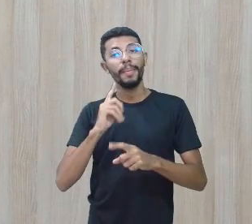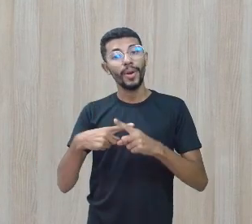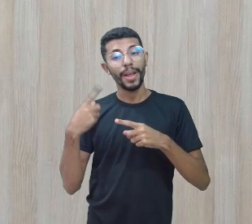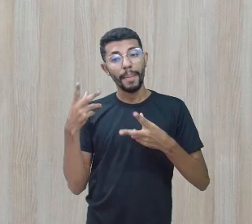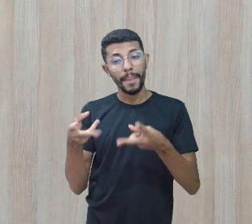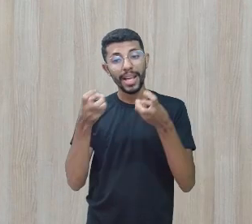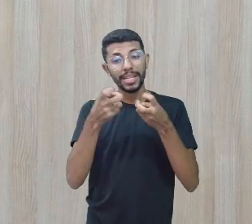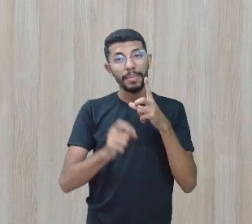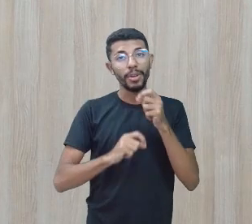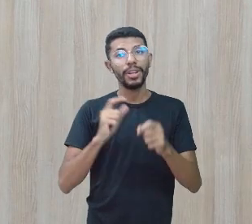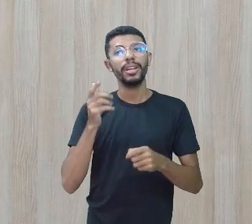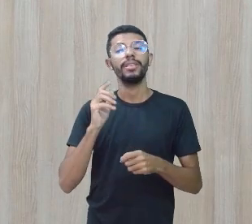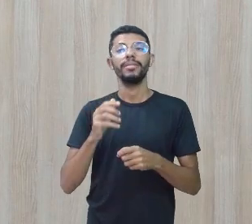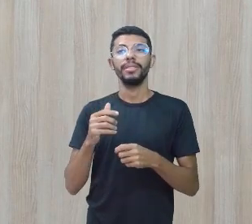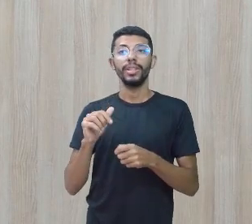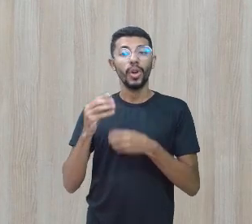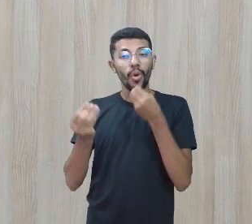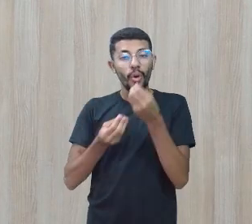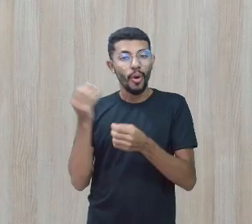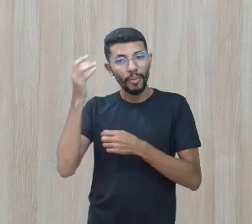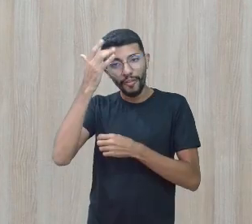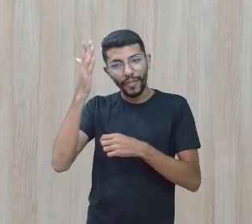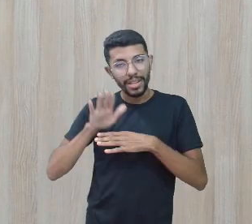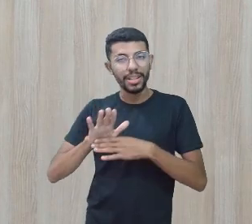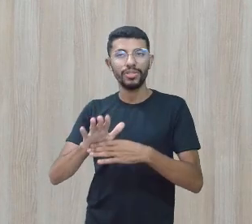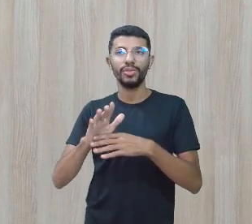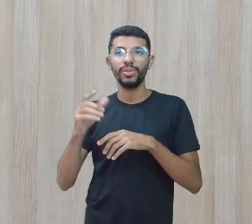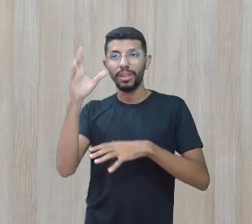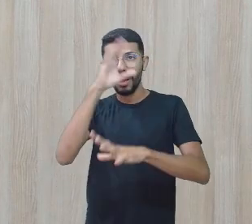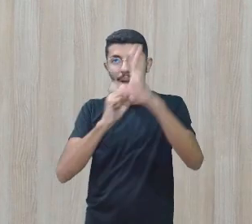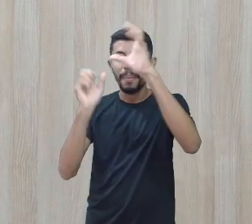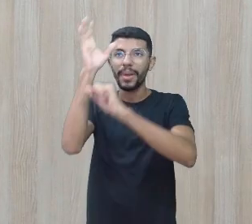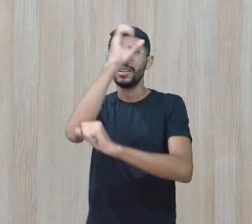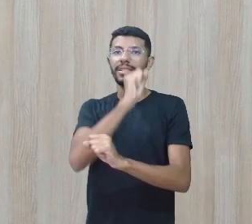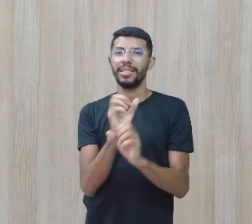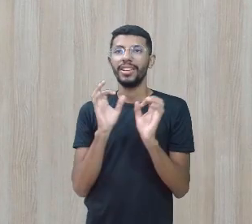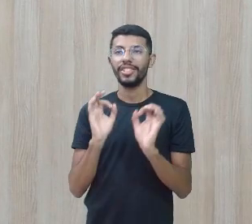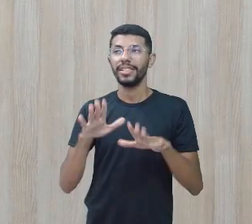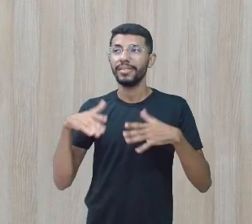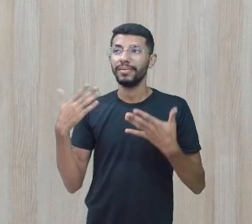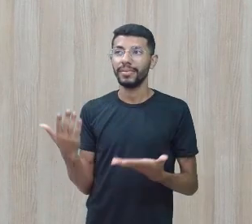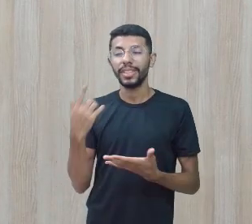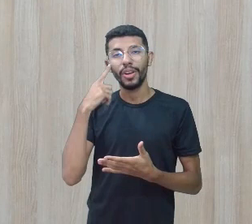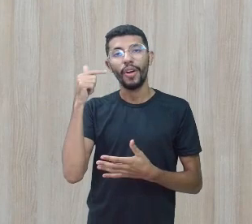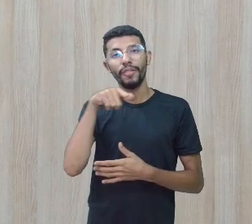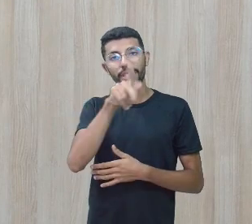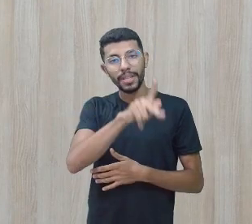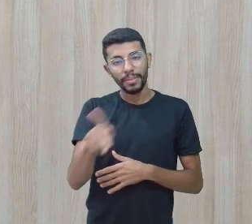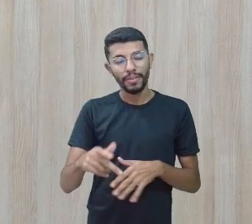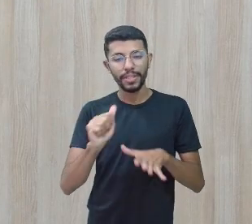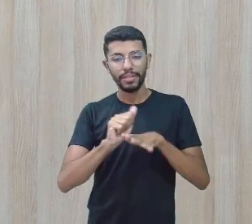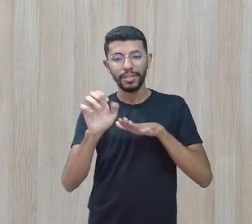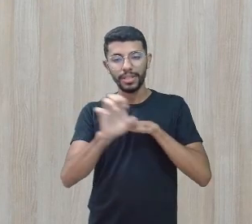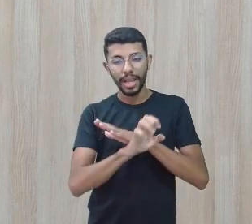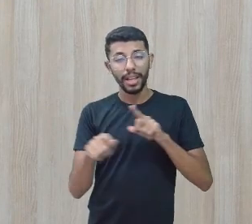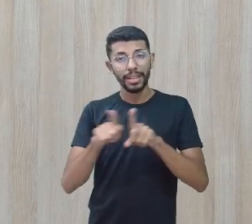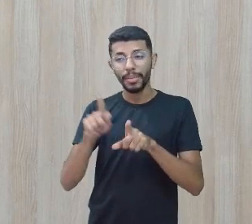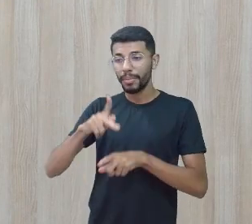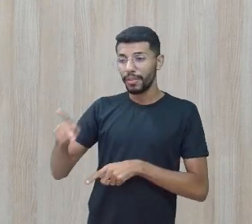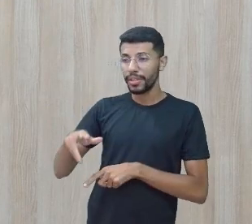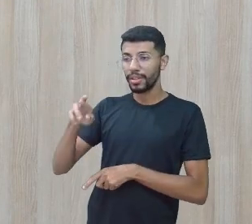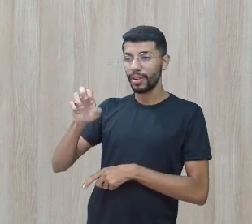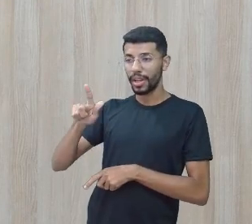com pessoas surdas, o que é que facilita nessa aprendizagem. Então, professor do AE, professor da sala regular,